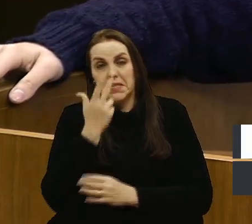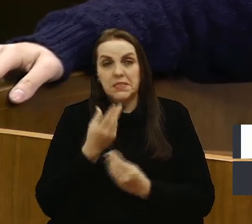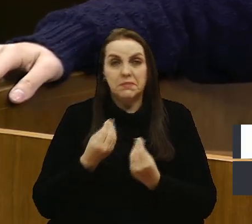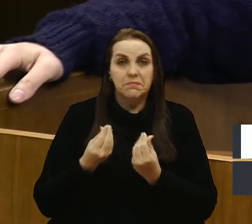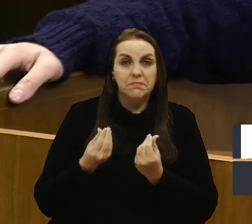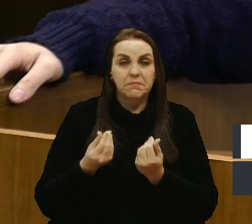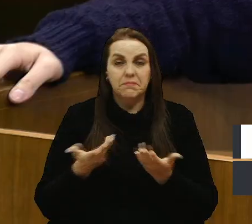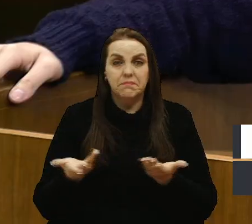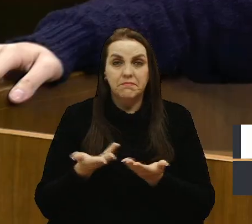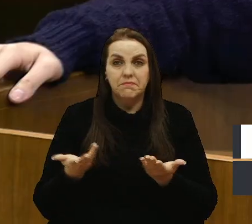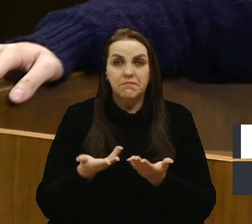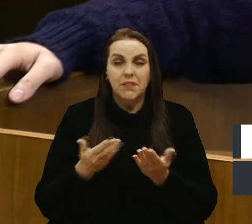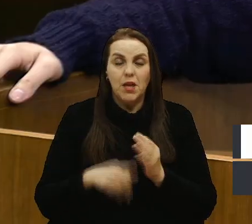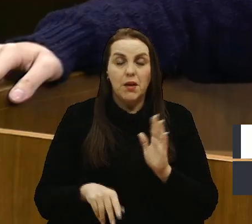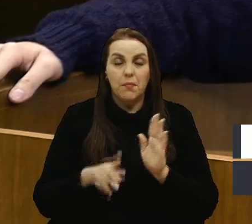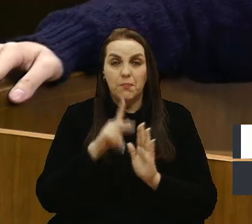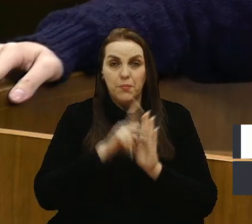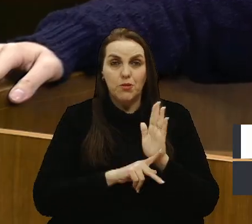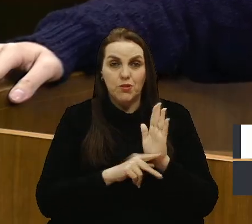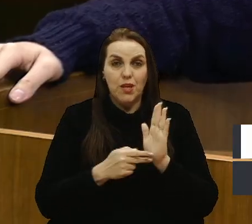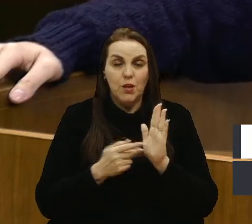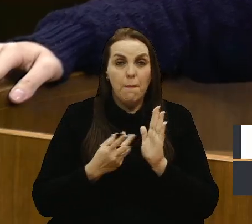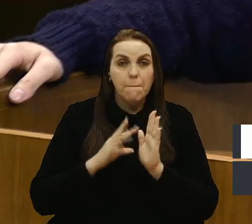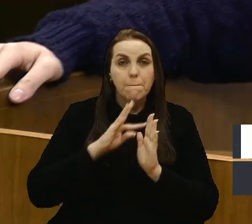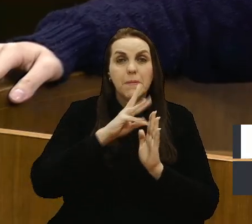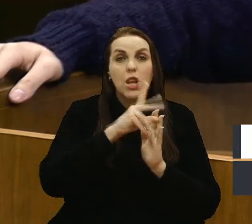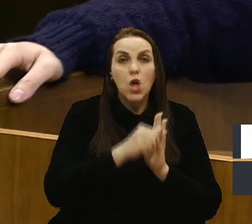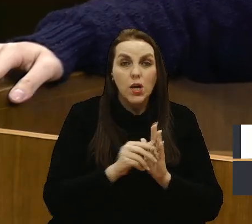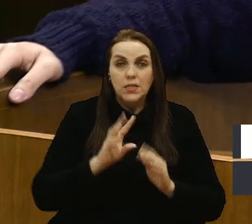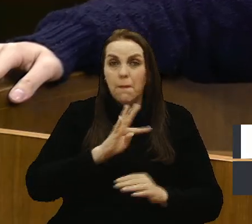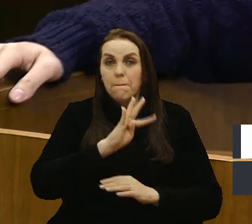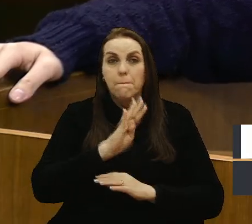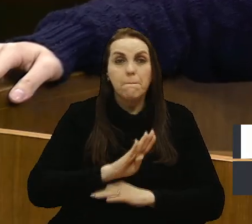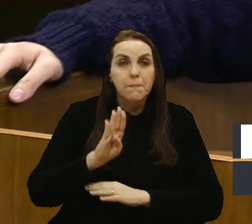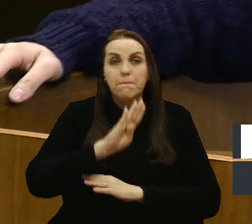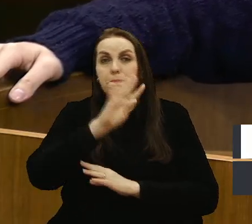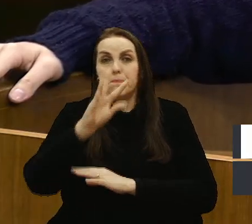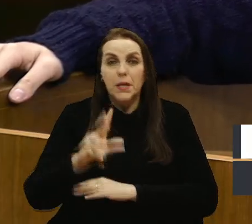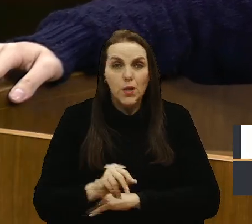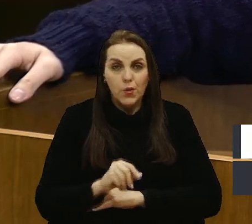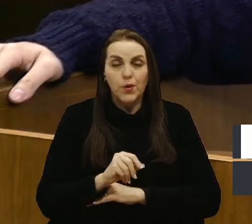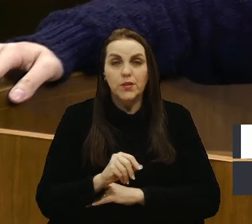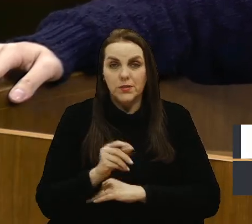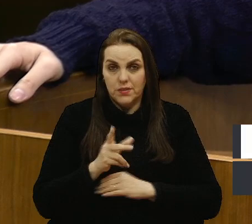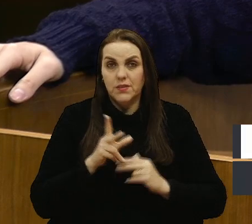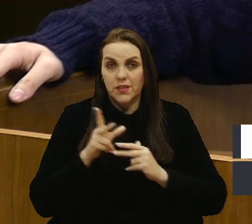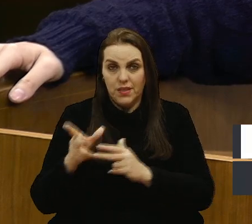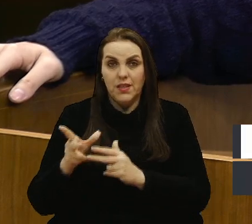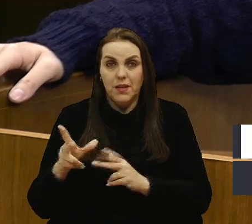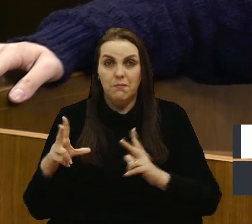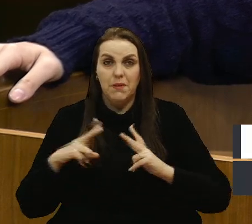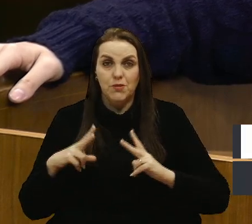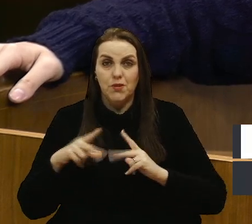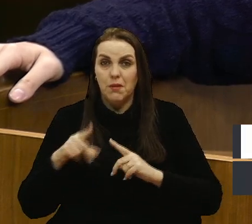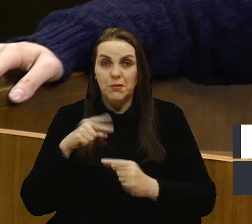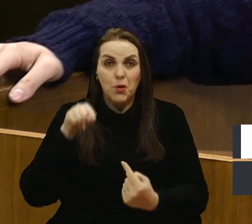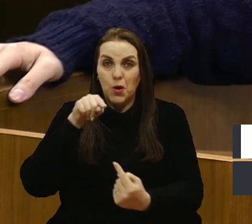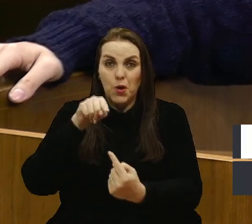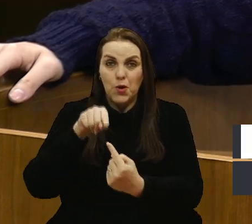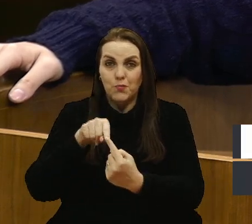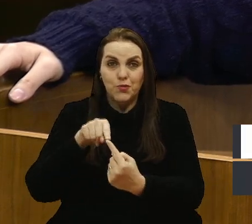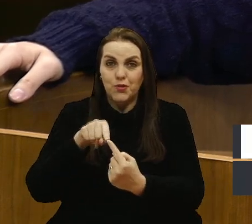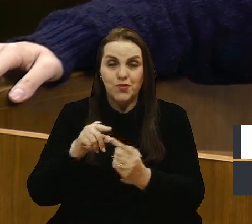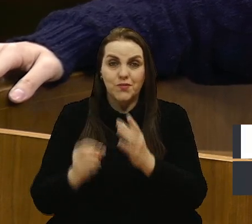que aprovamos um projeto para repassar bilhões para a iniciativa privada, mas que não vai alcançar o objetivo pelo qual